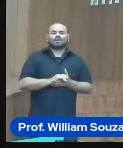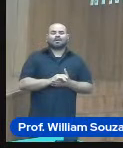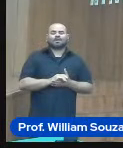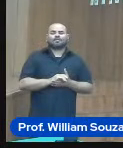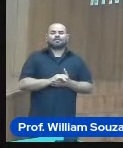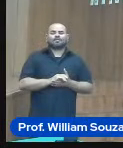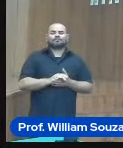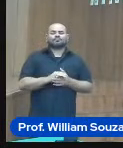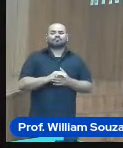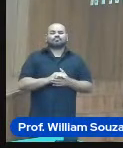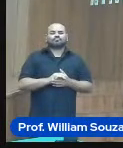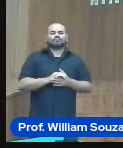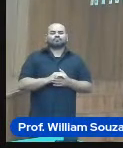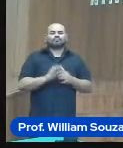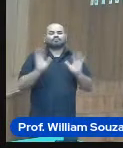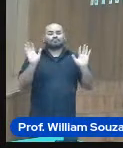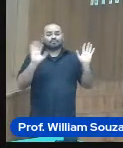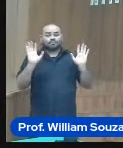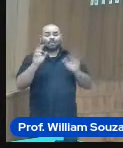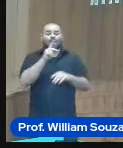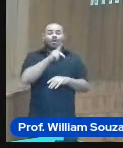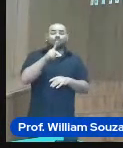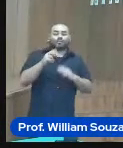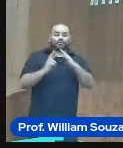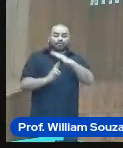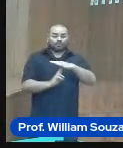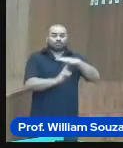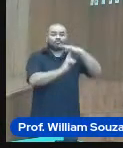a professora Meire Roberta, reitora,